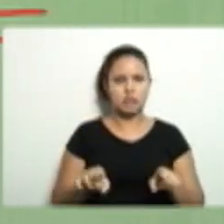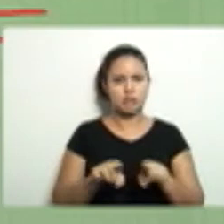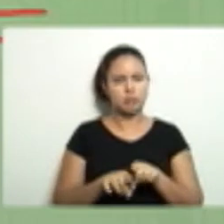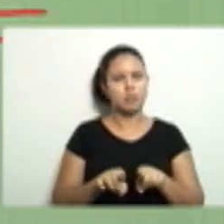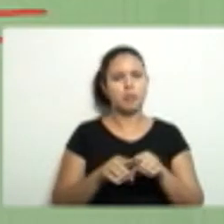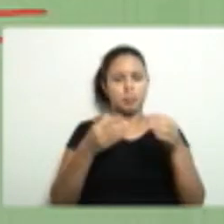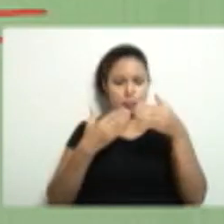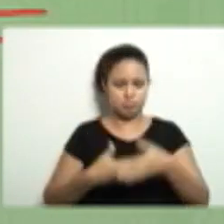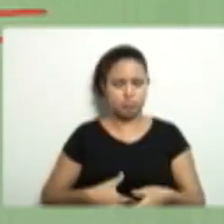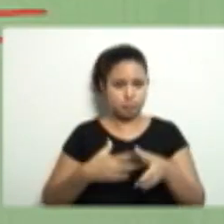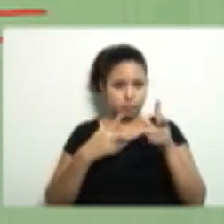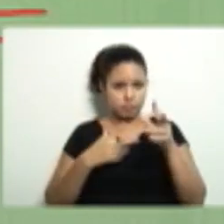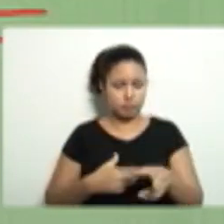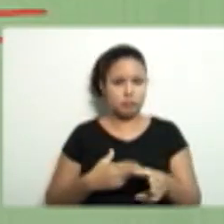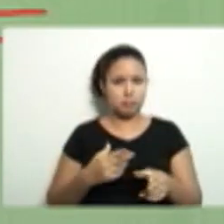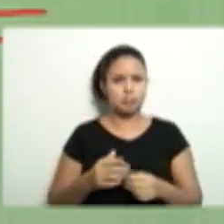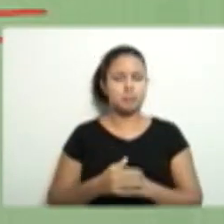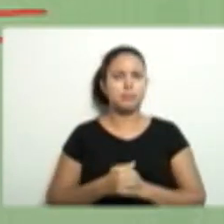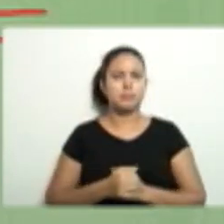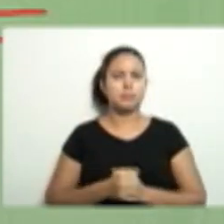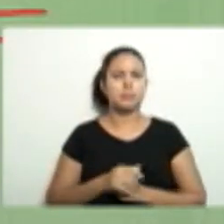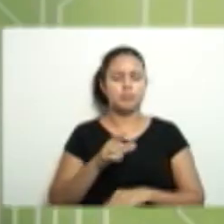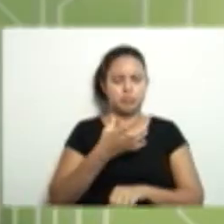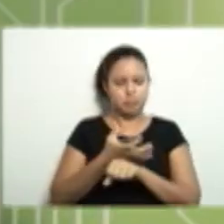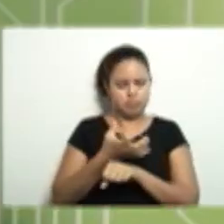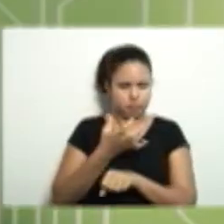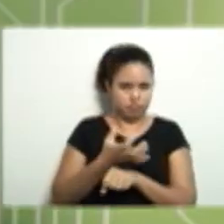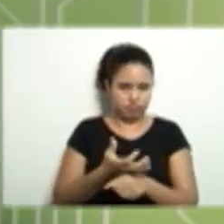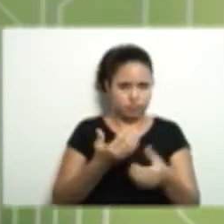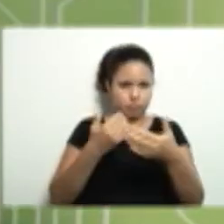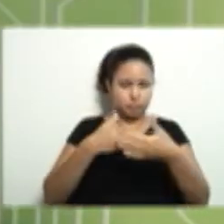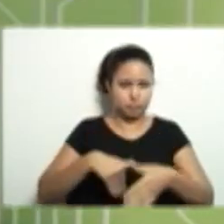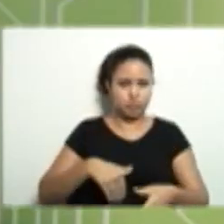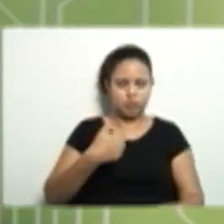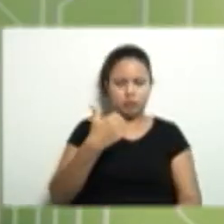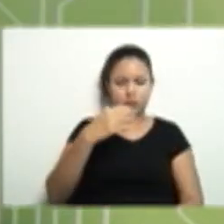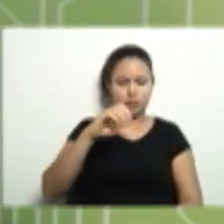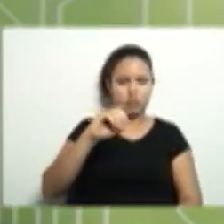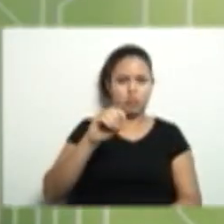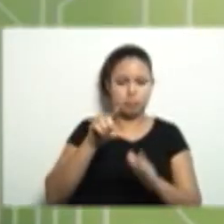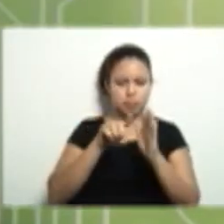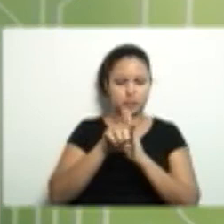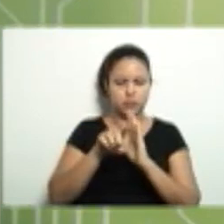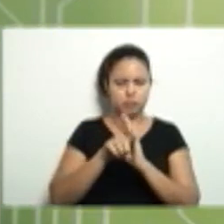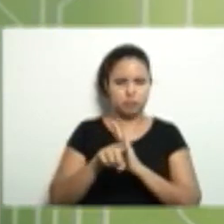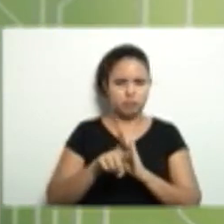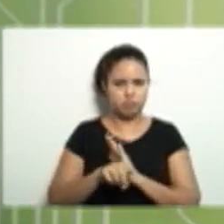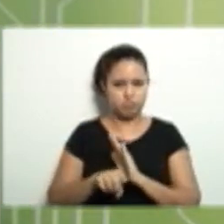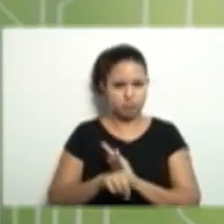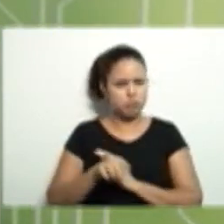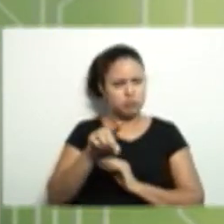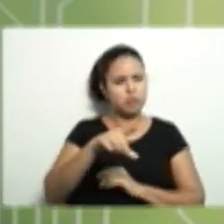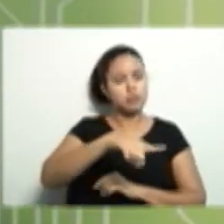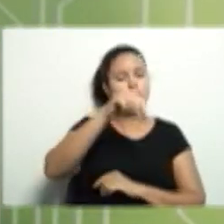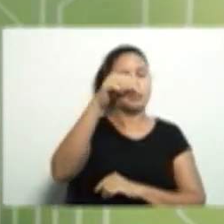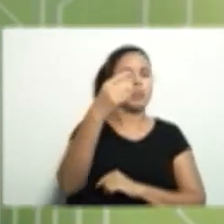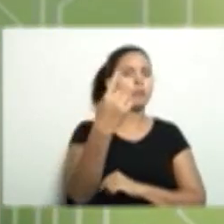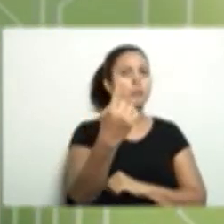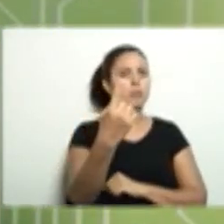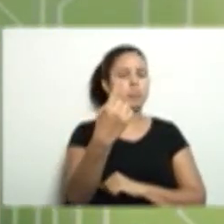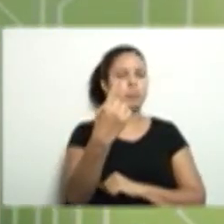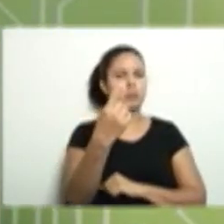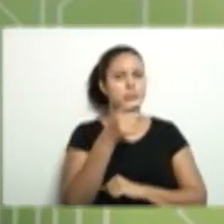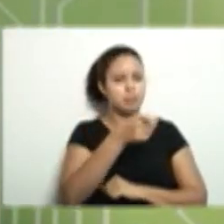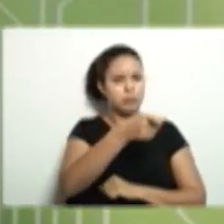do questionário. A prova da disciplina, ela é composta por 10 questões. Todas as 10 questões são de múltipla escolha. Sempre você vai